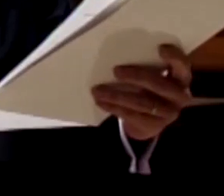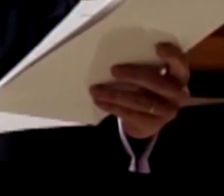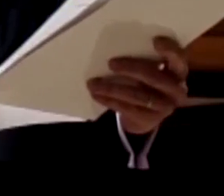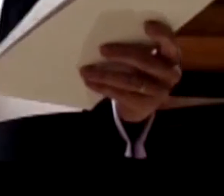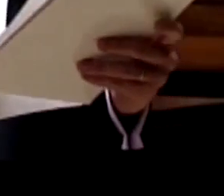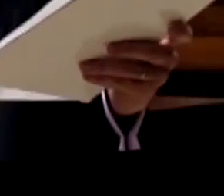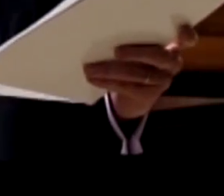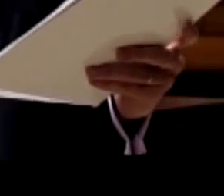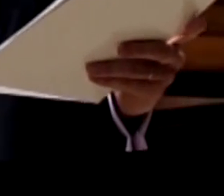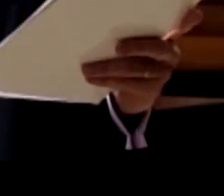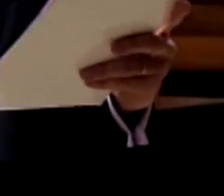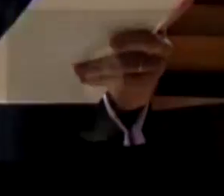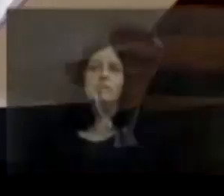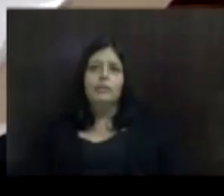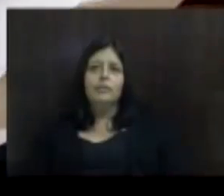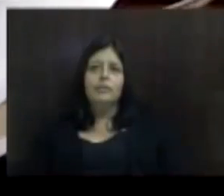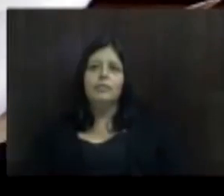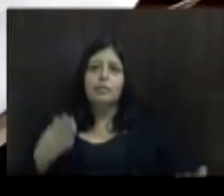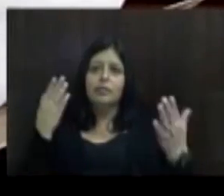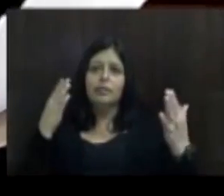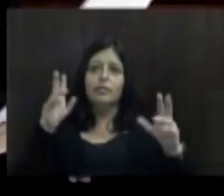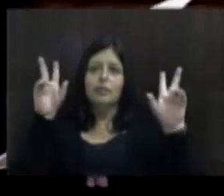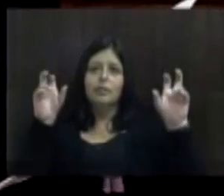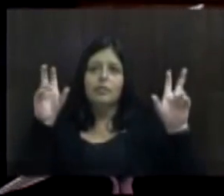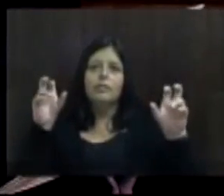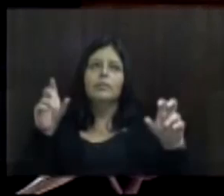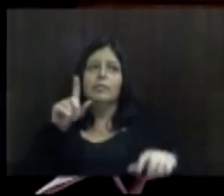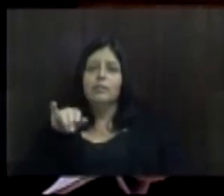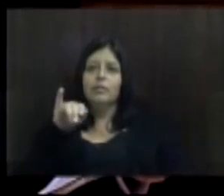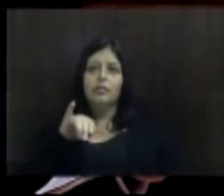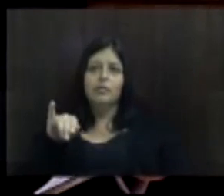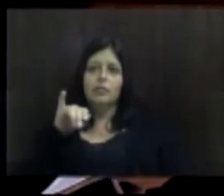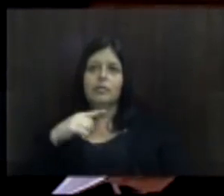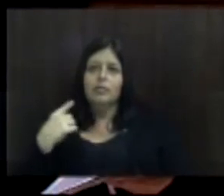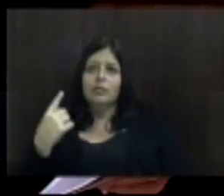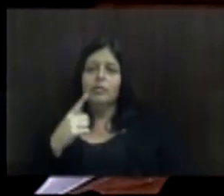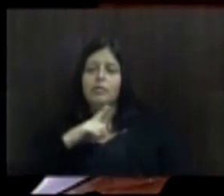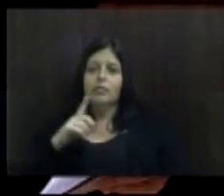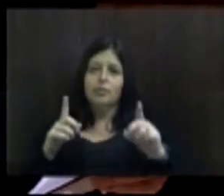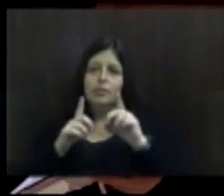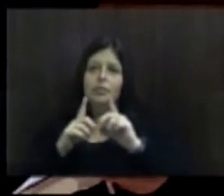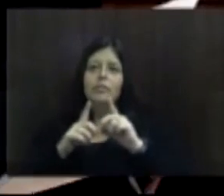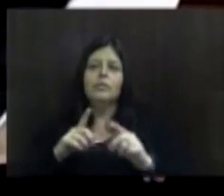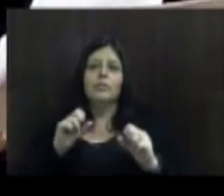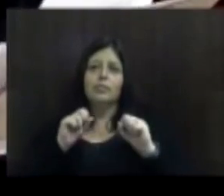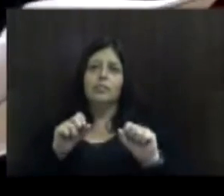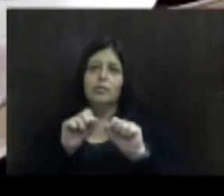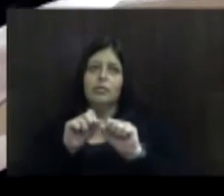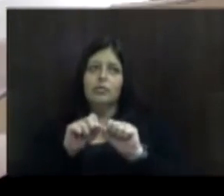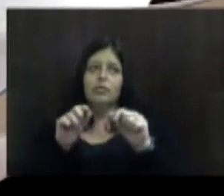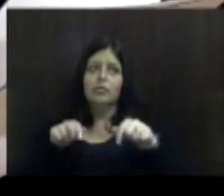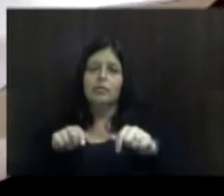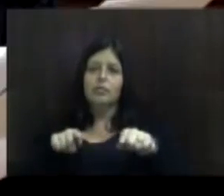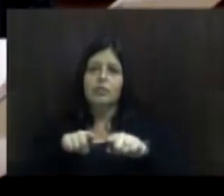van ra um abraço para ti parabéns pelo tema e por isso que importante que nós estamos numa democracia e que possa que a gente possa fazer aqui